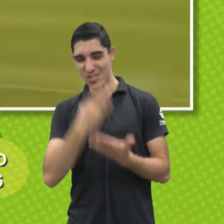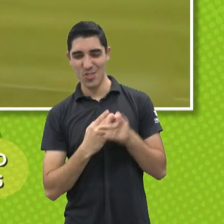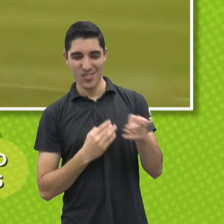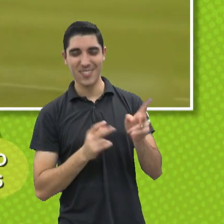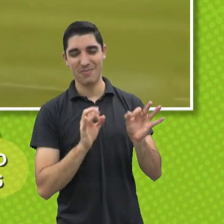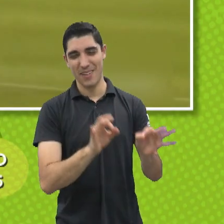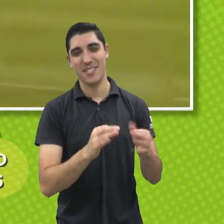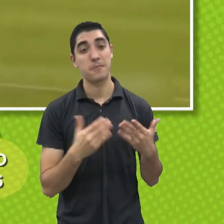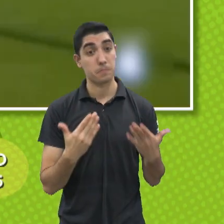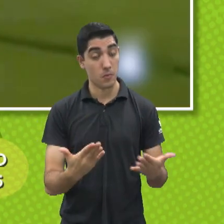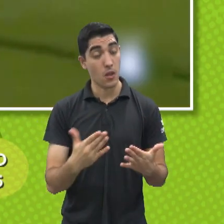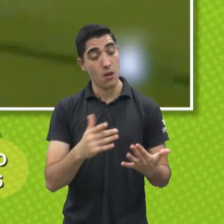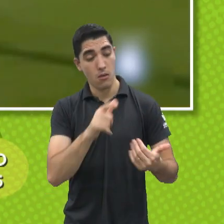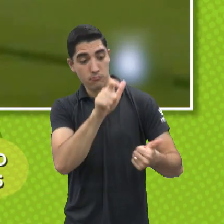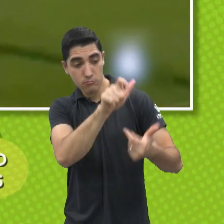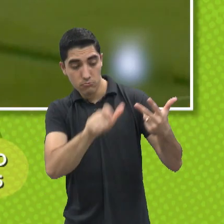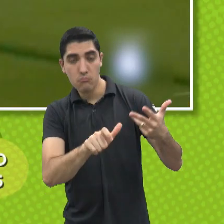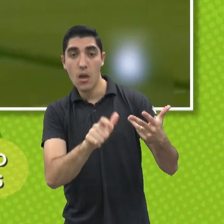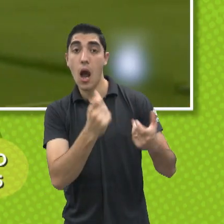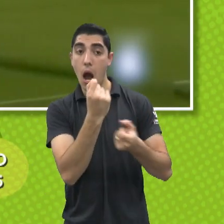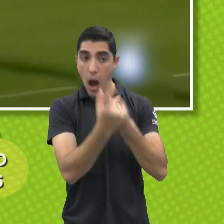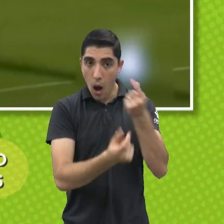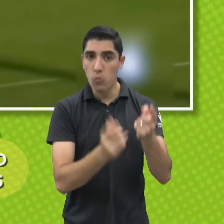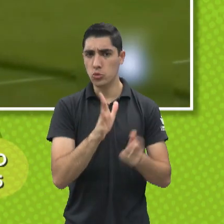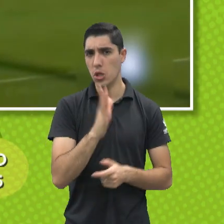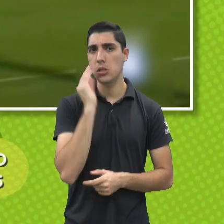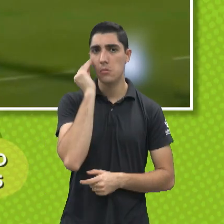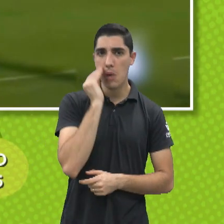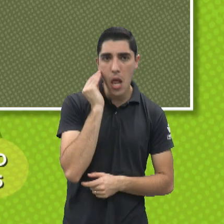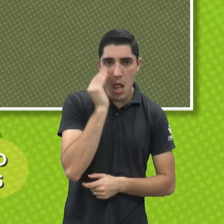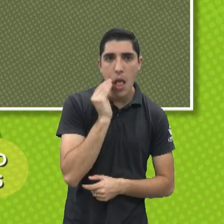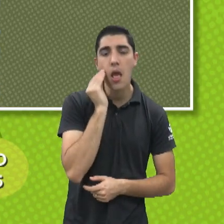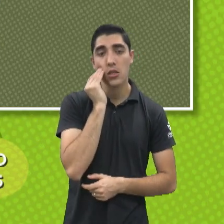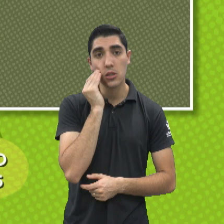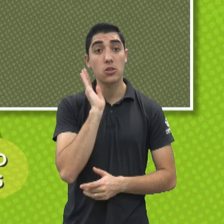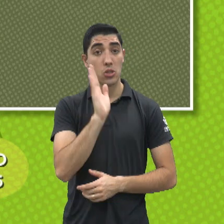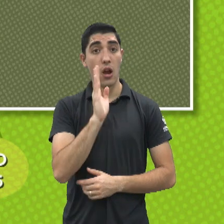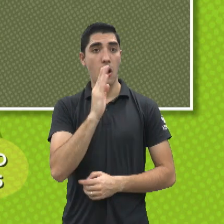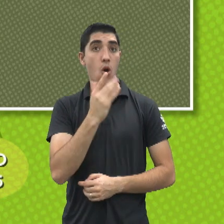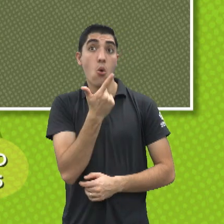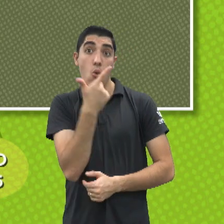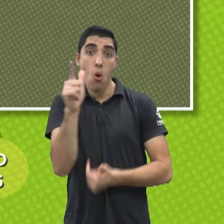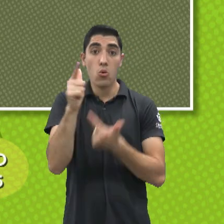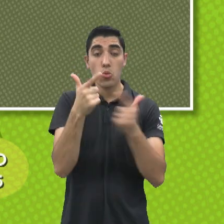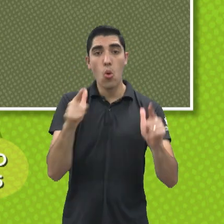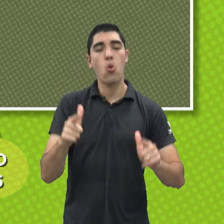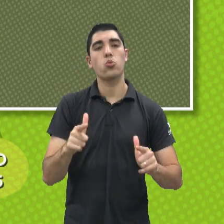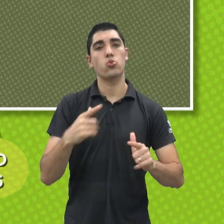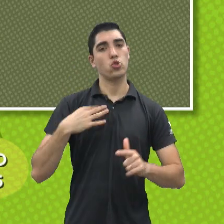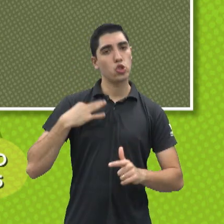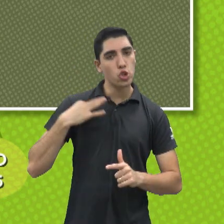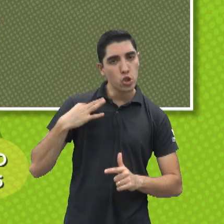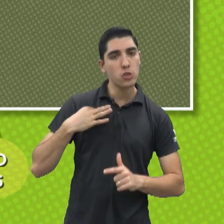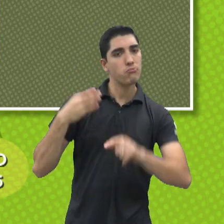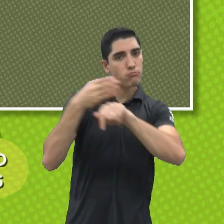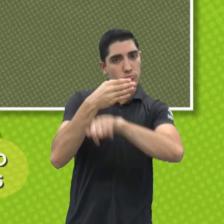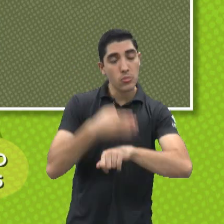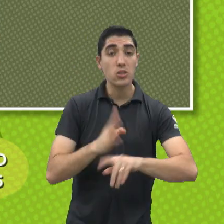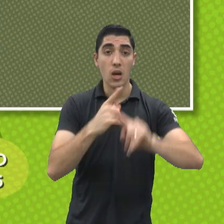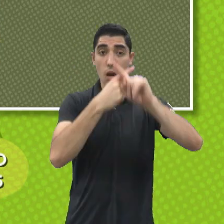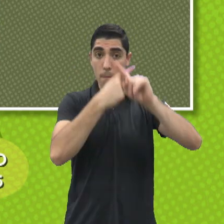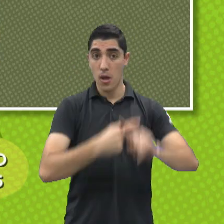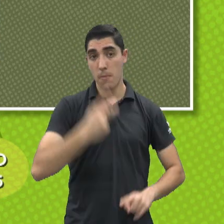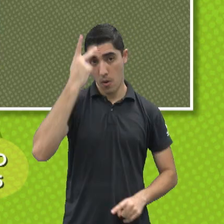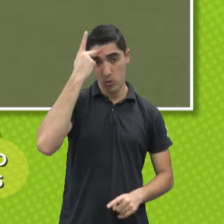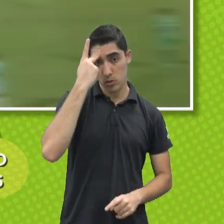mais experientes, que têm bagagem pelo futebol nacional e também na disputa da Série A2, como é o caso,